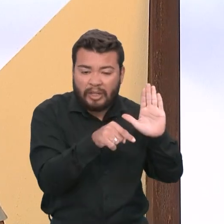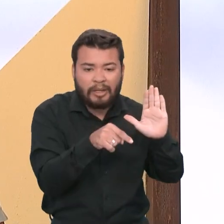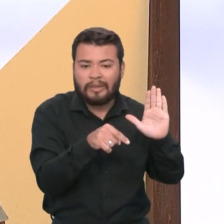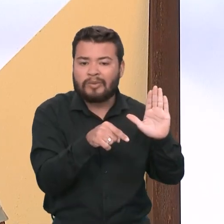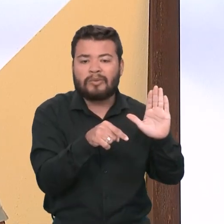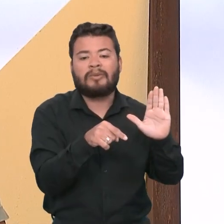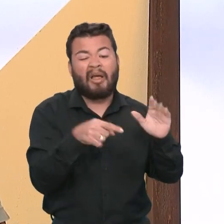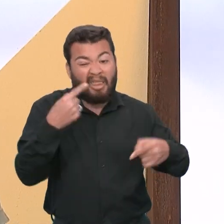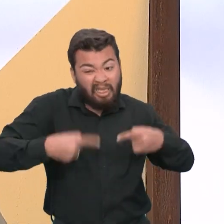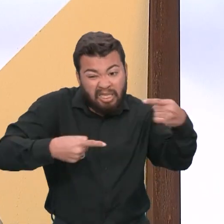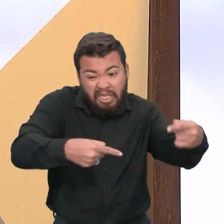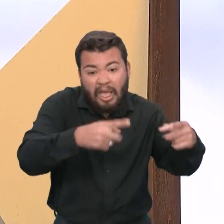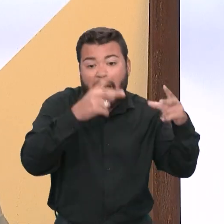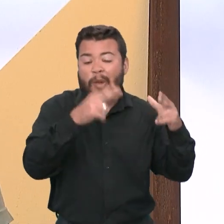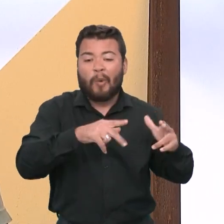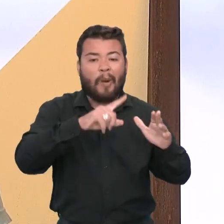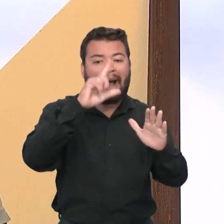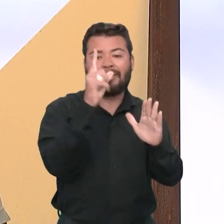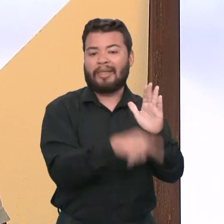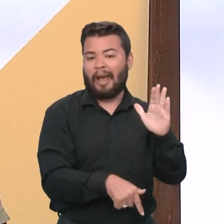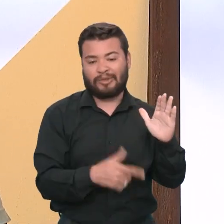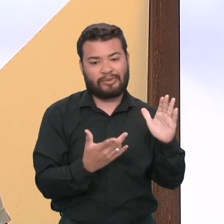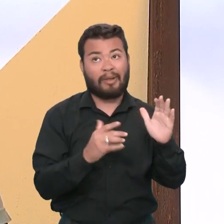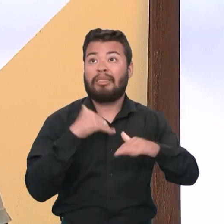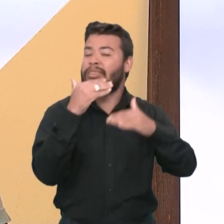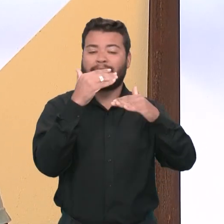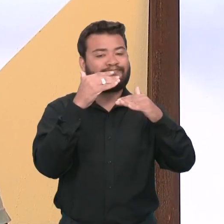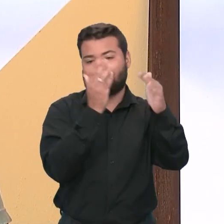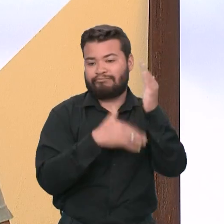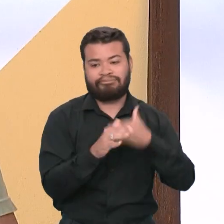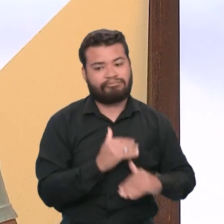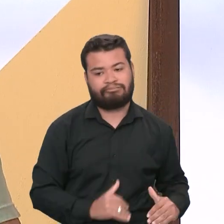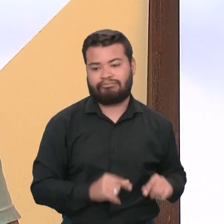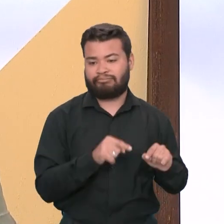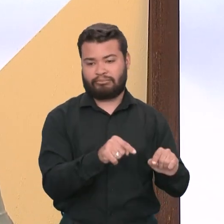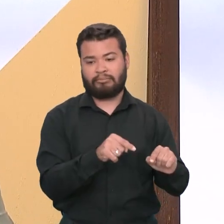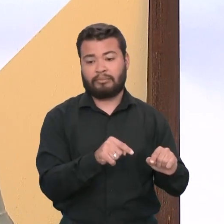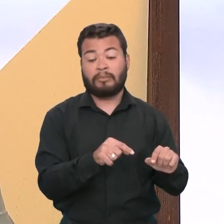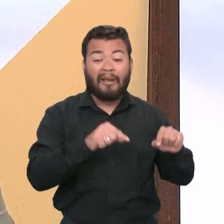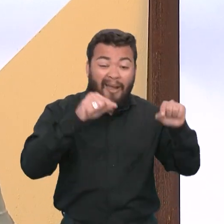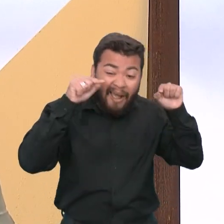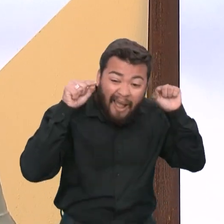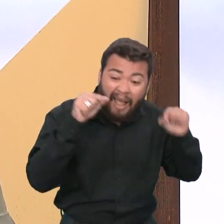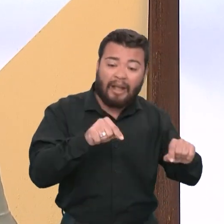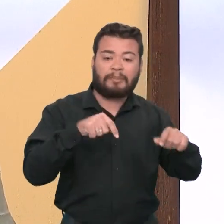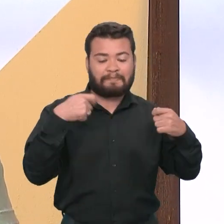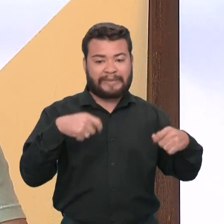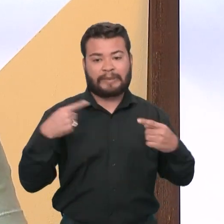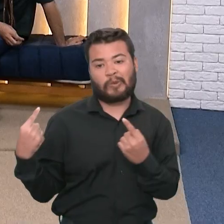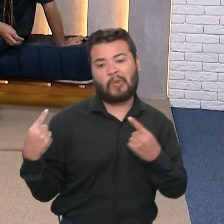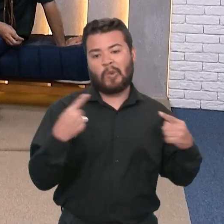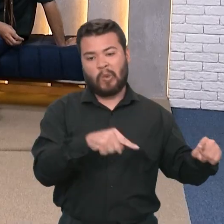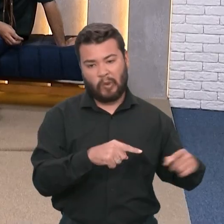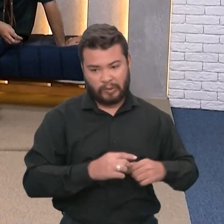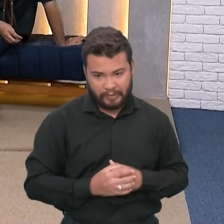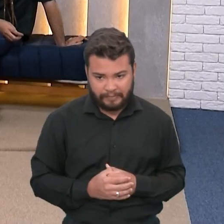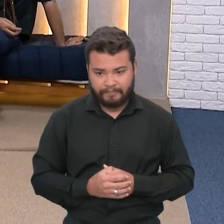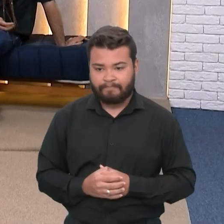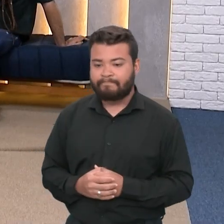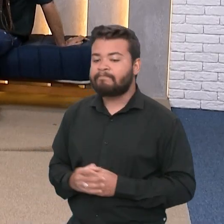como um todo, mas é uma questão aí que precisa ser derrubada, né? E a gente sabe o quanto